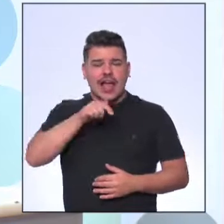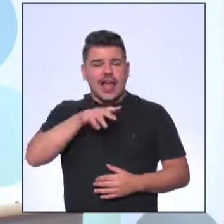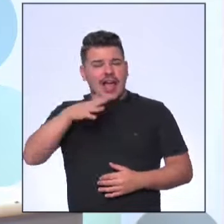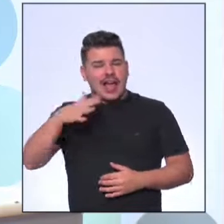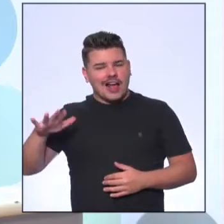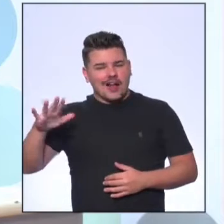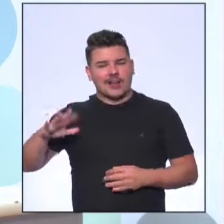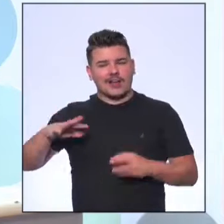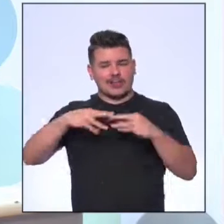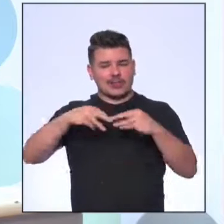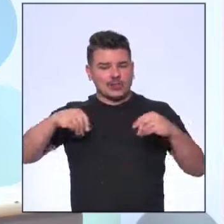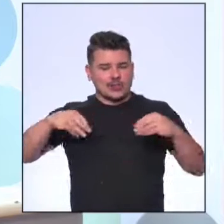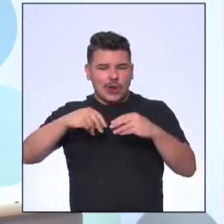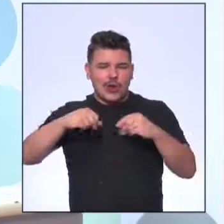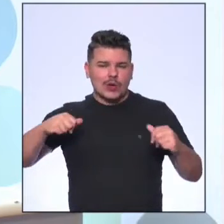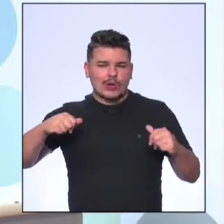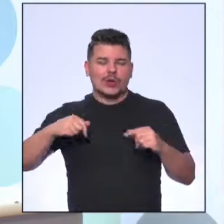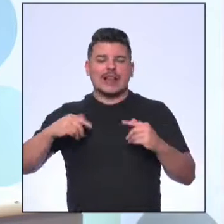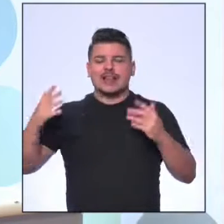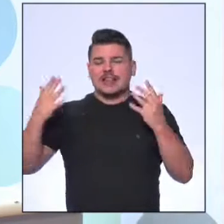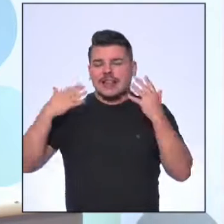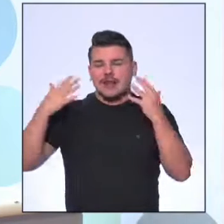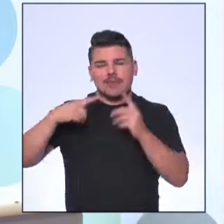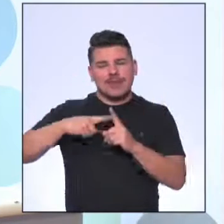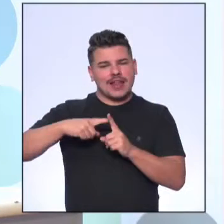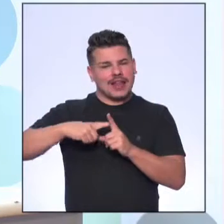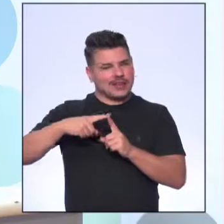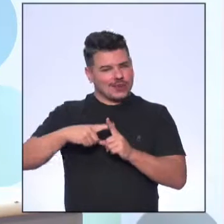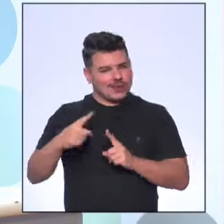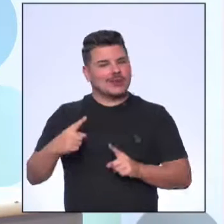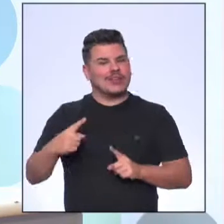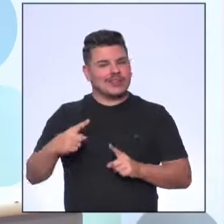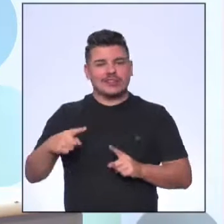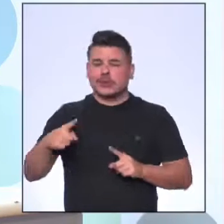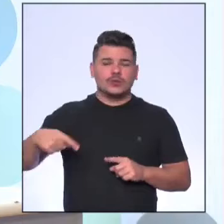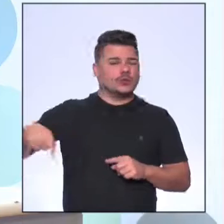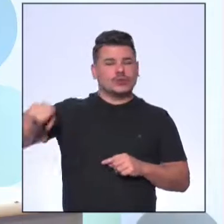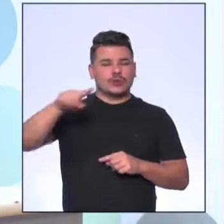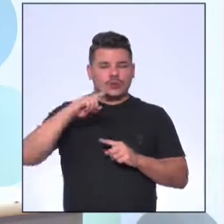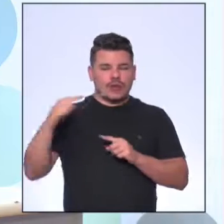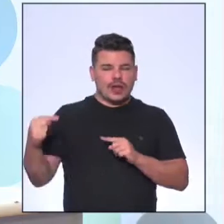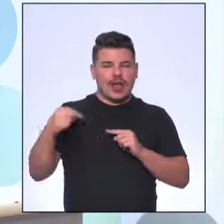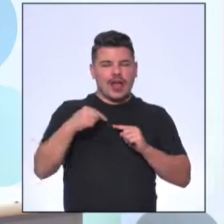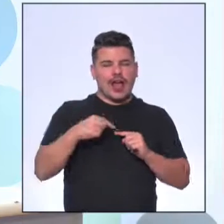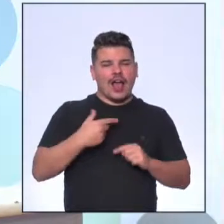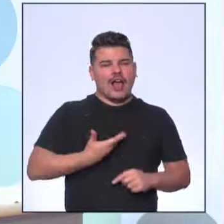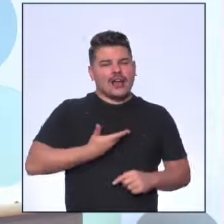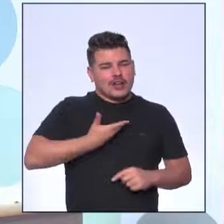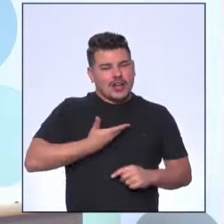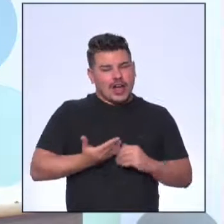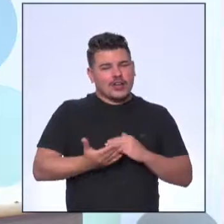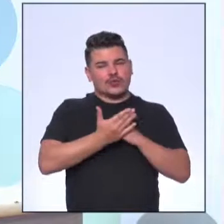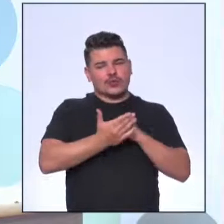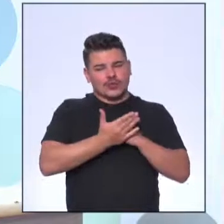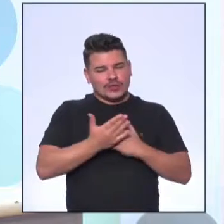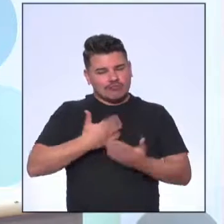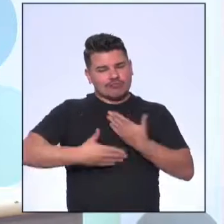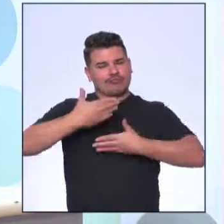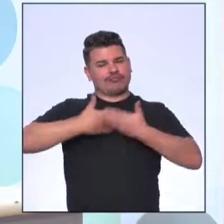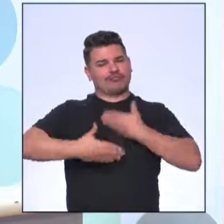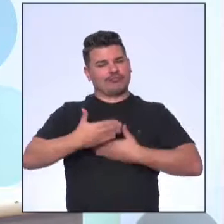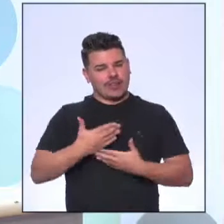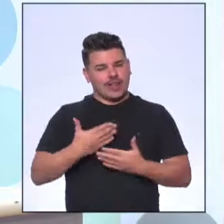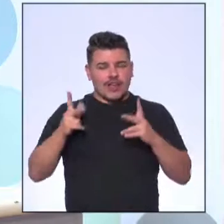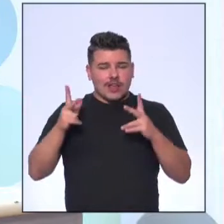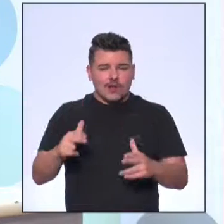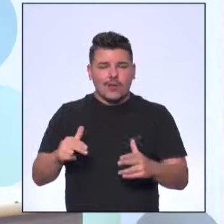Solo, clima, tá? Que vão influenciar, tá? Nos fatores bióticos, que são as plantas, as bactérias, os fungos,